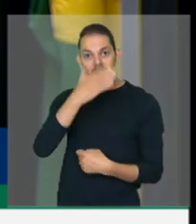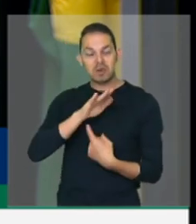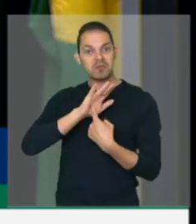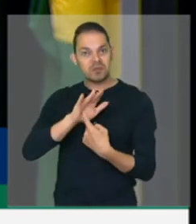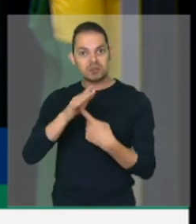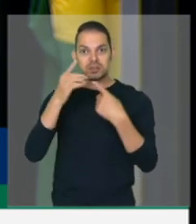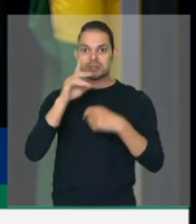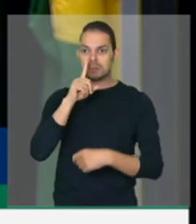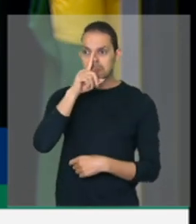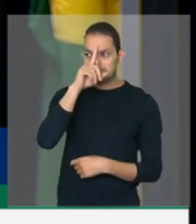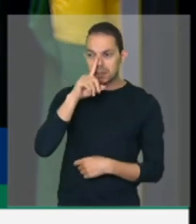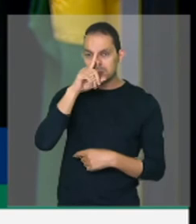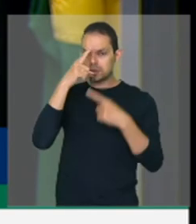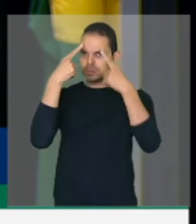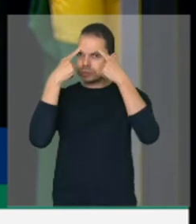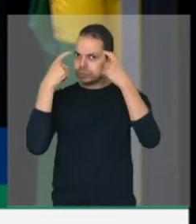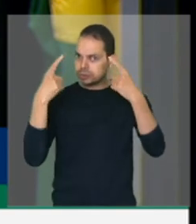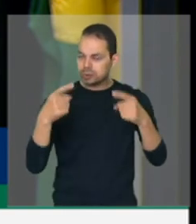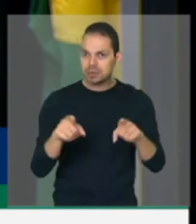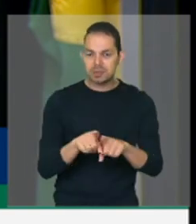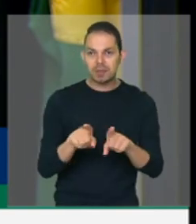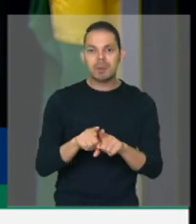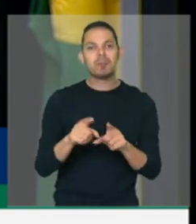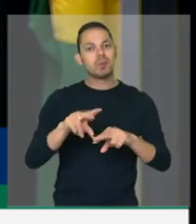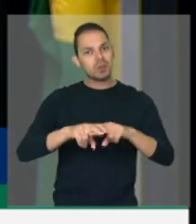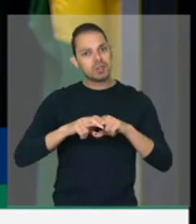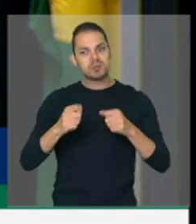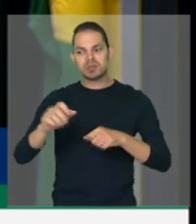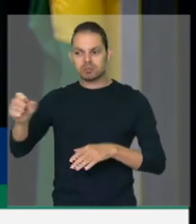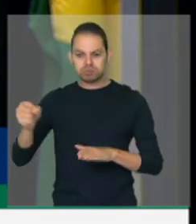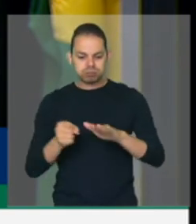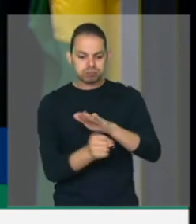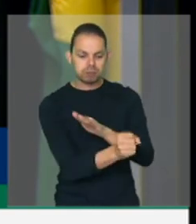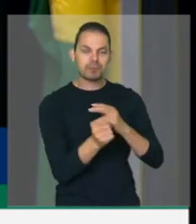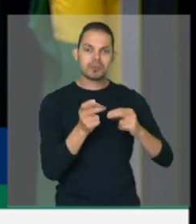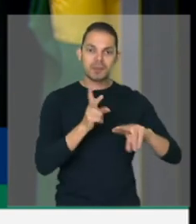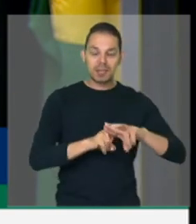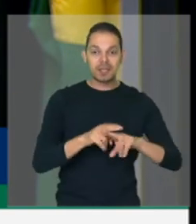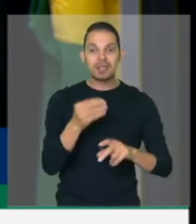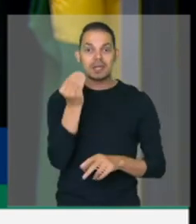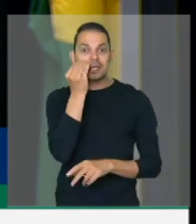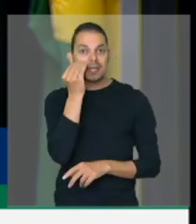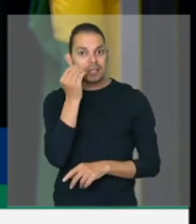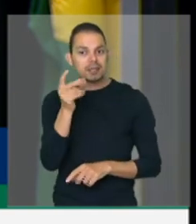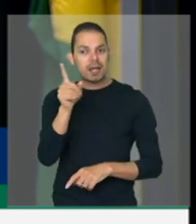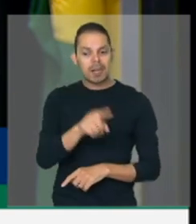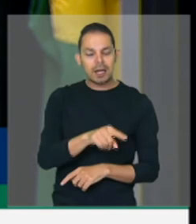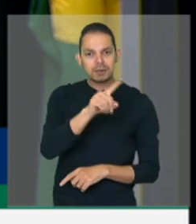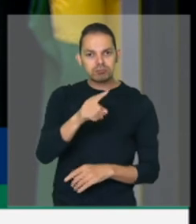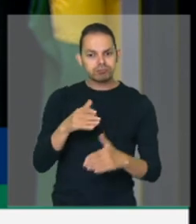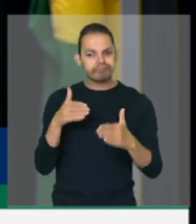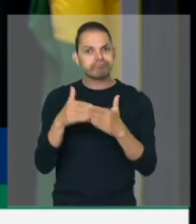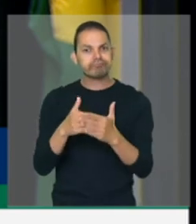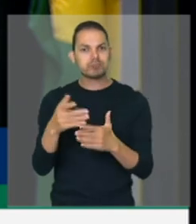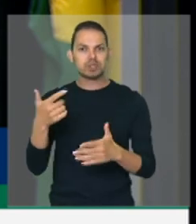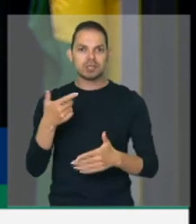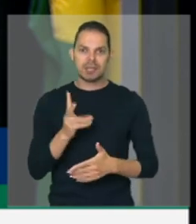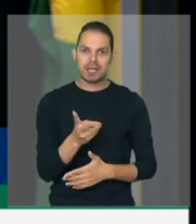colega e justificando a sua prisão para impedir a continuidade da prática